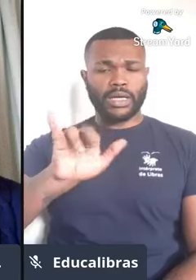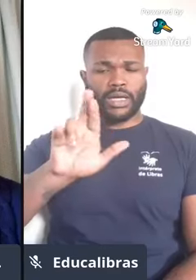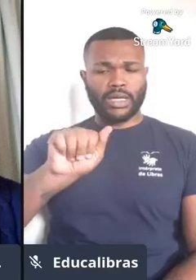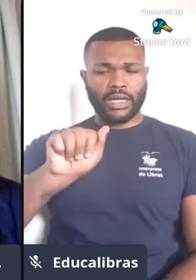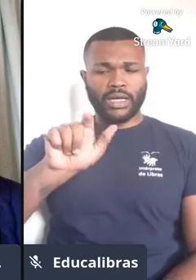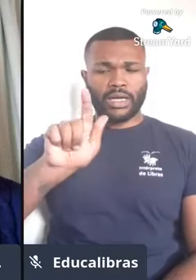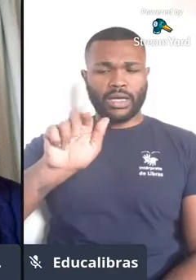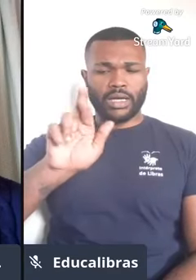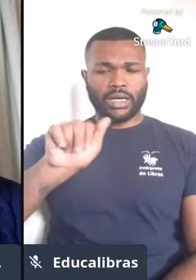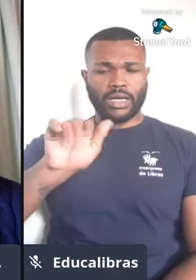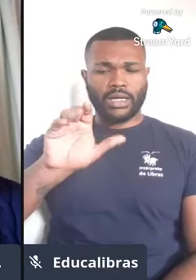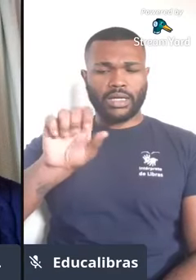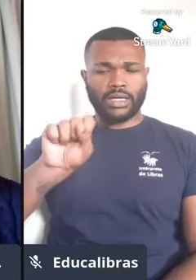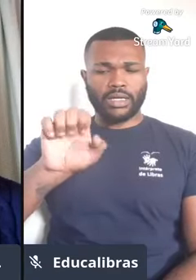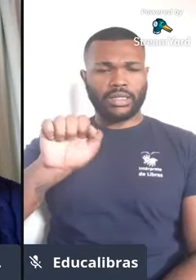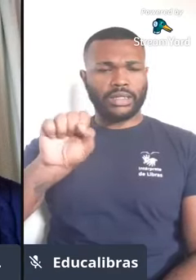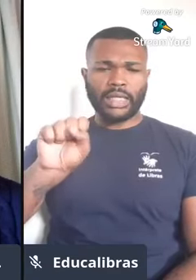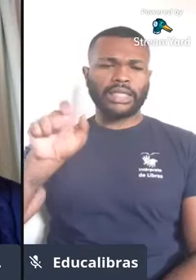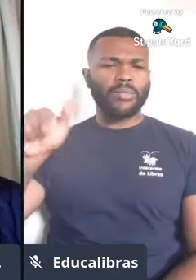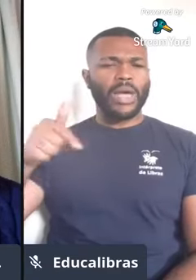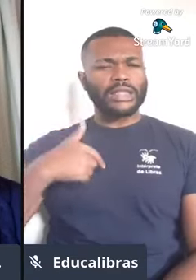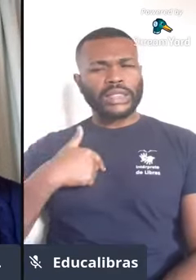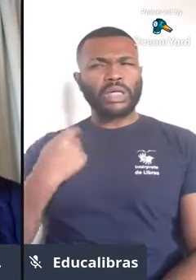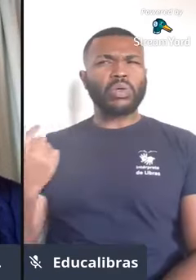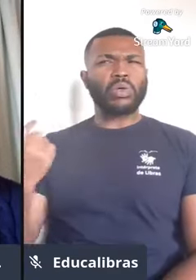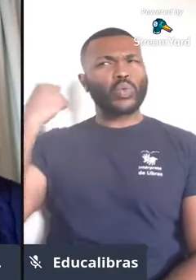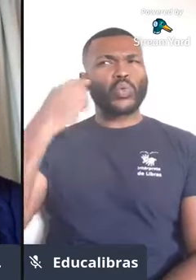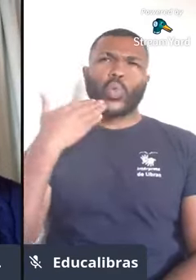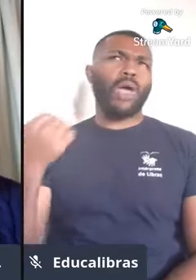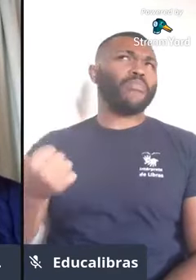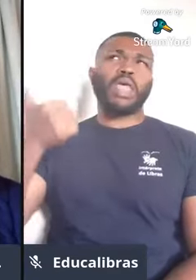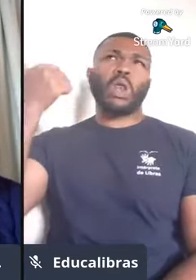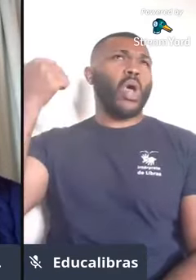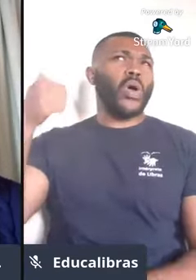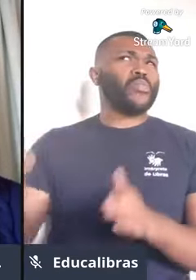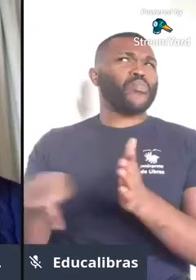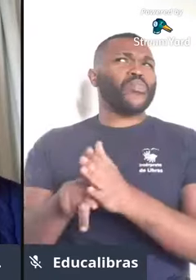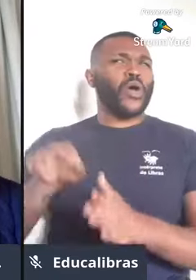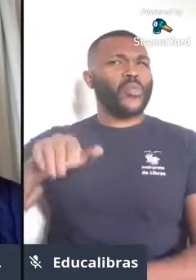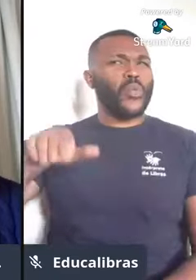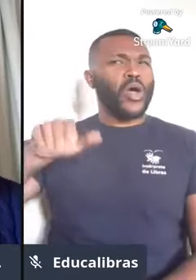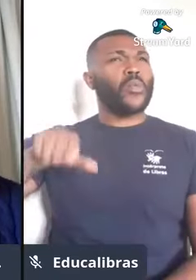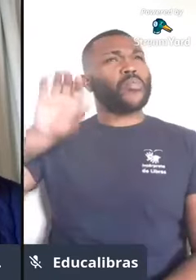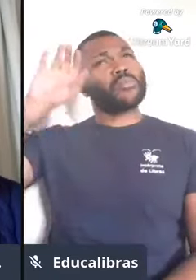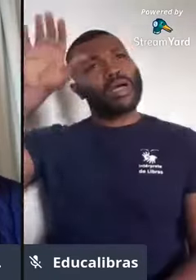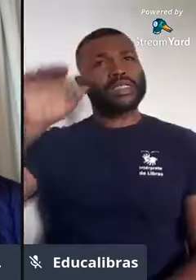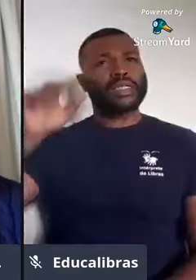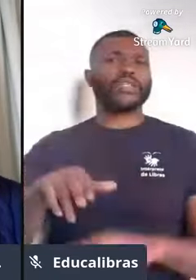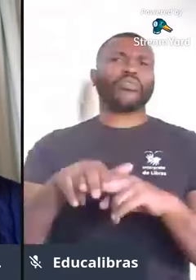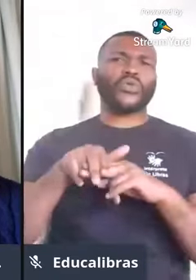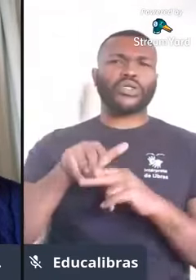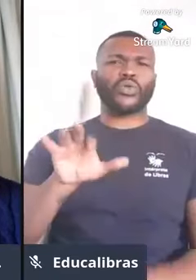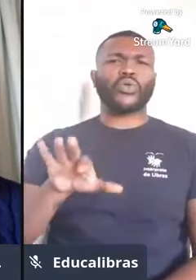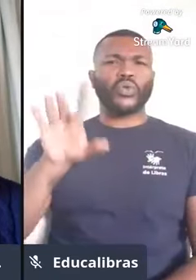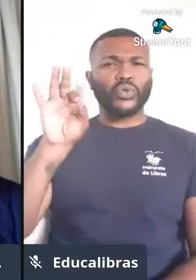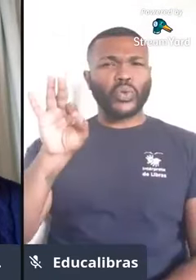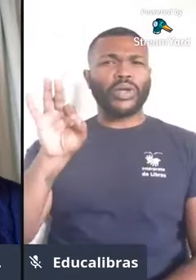mas não foi das melhores épocas do basquete dracenense. Talvez daí eu ter conseguido fazer parte do